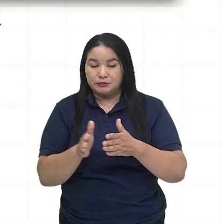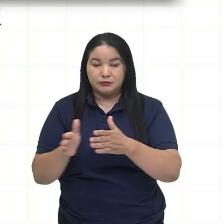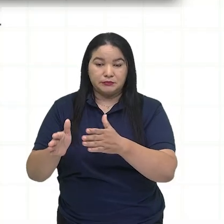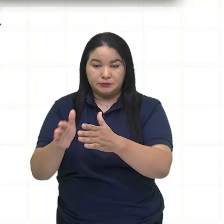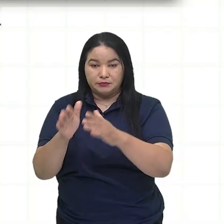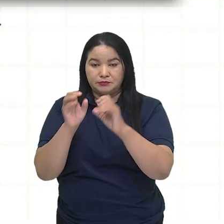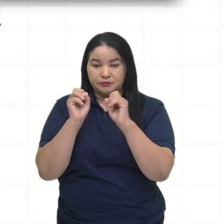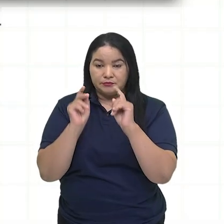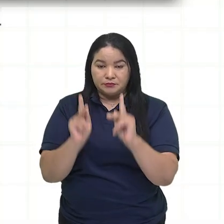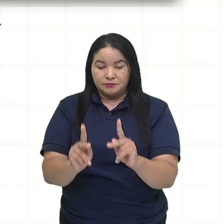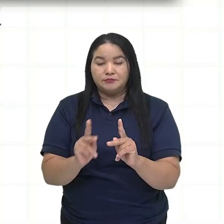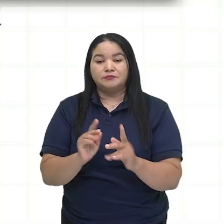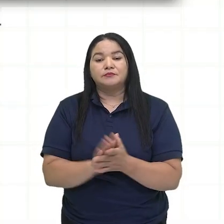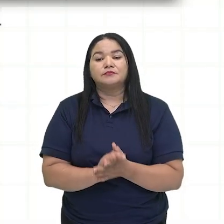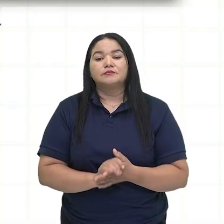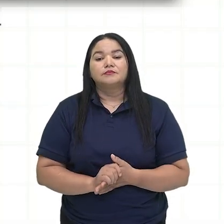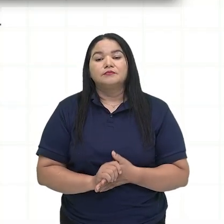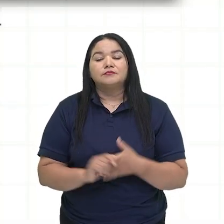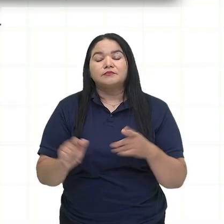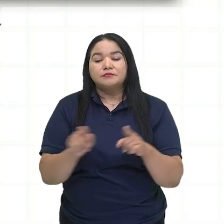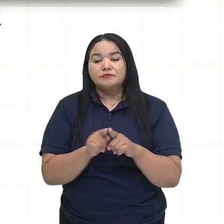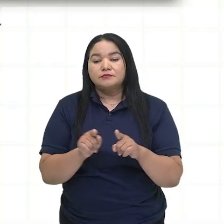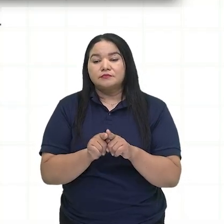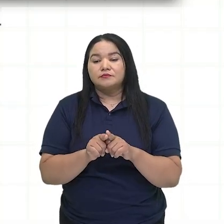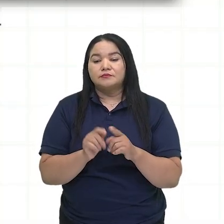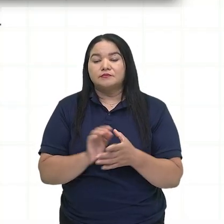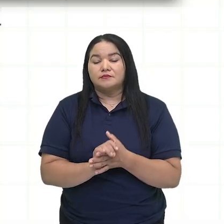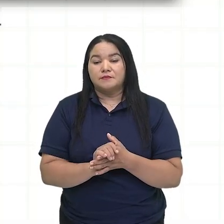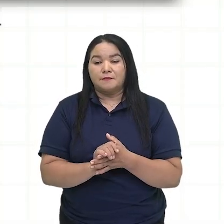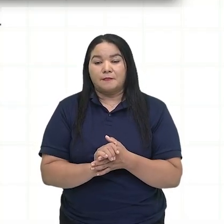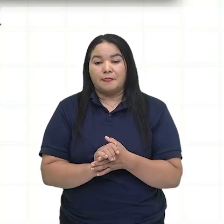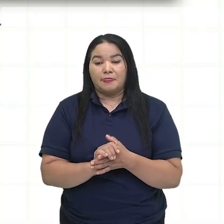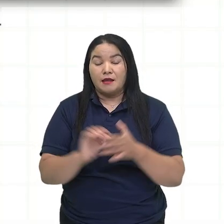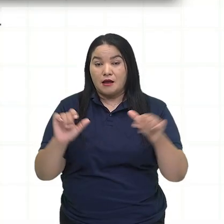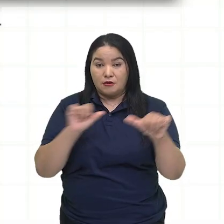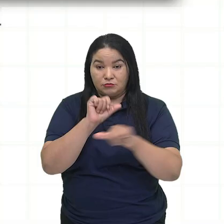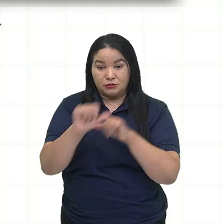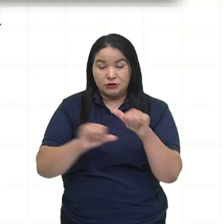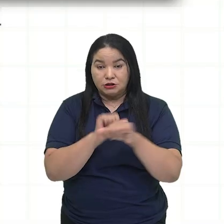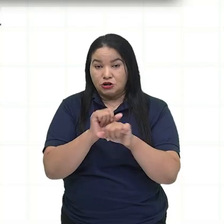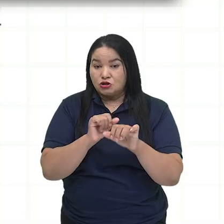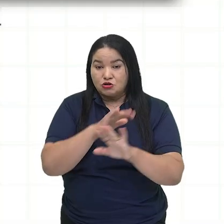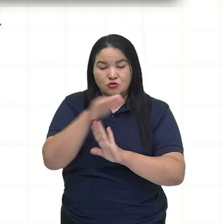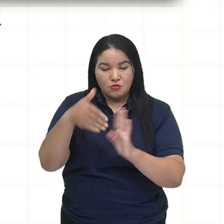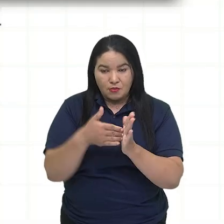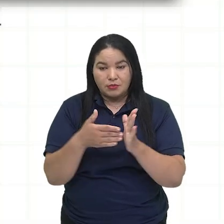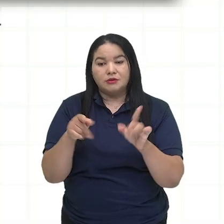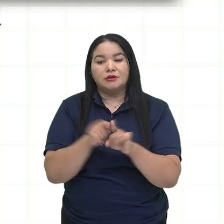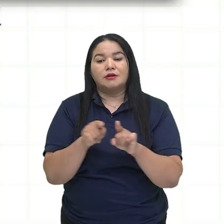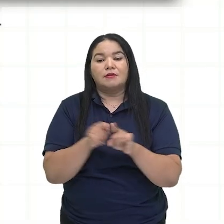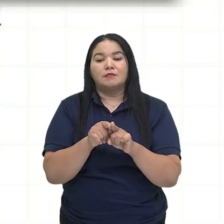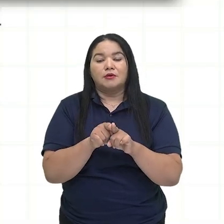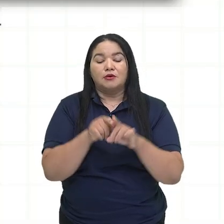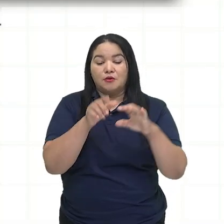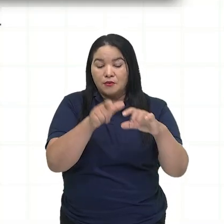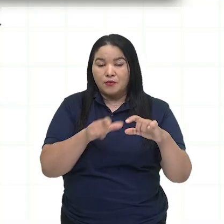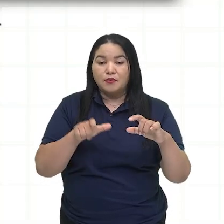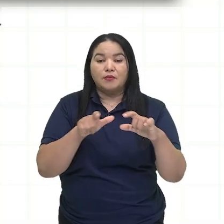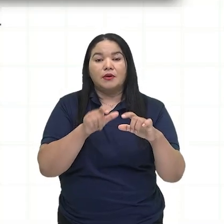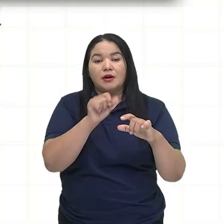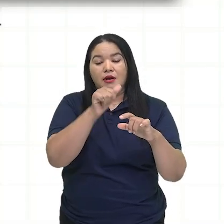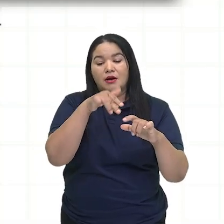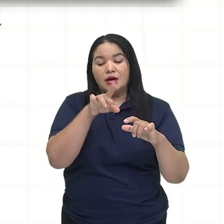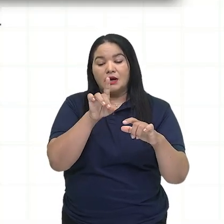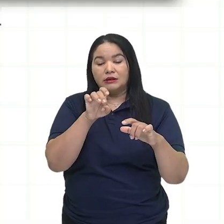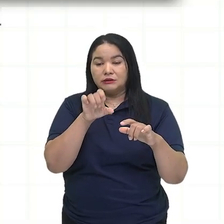certo? Então, com isso, com o levantamento total, a finalização do levantamento dos Andes, nós vamos